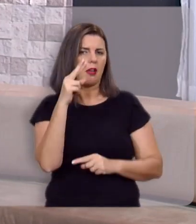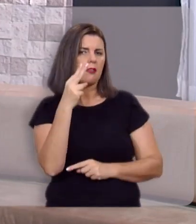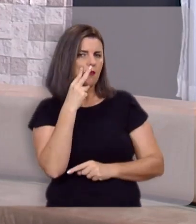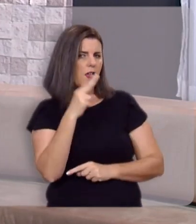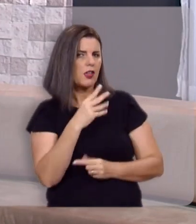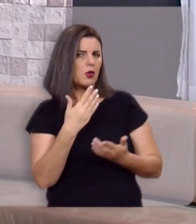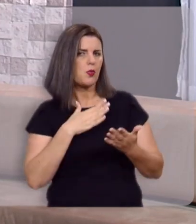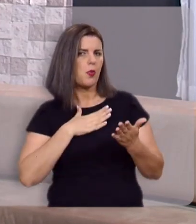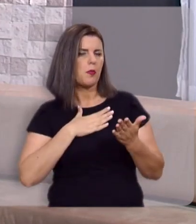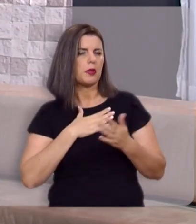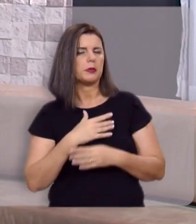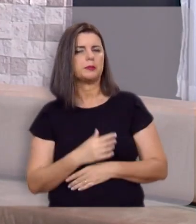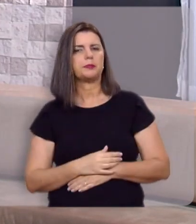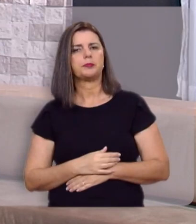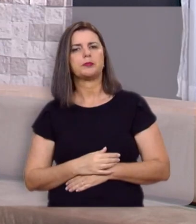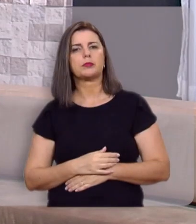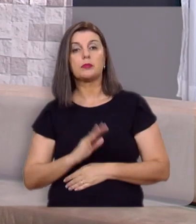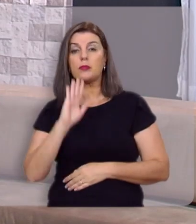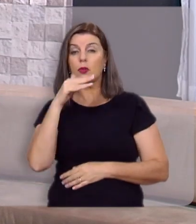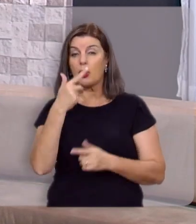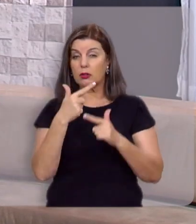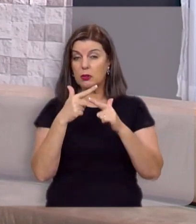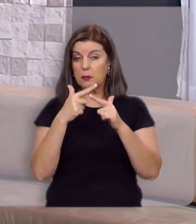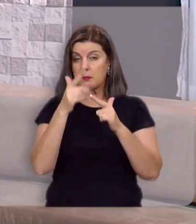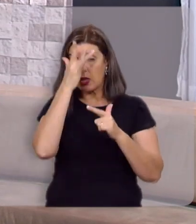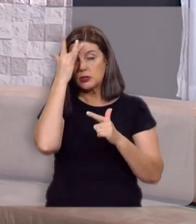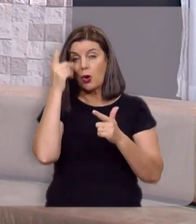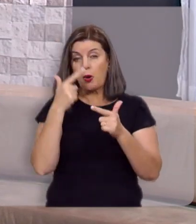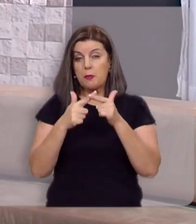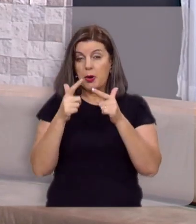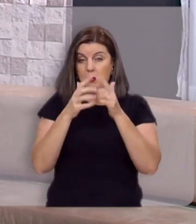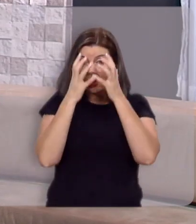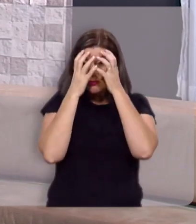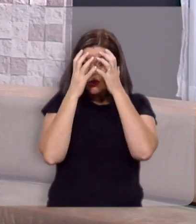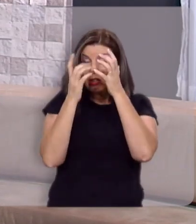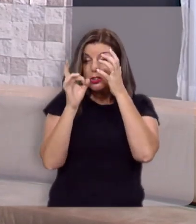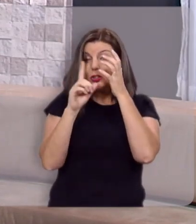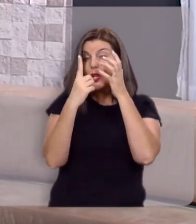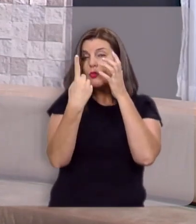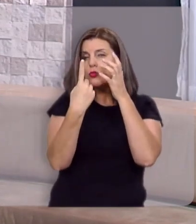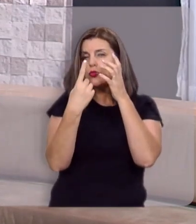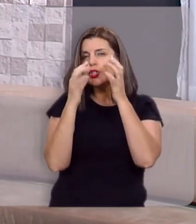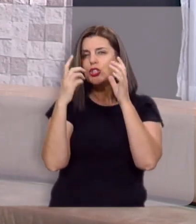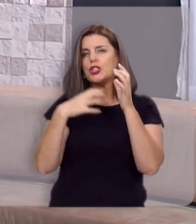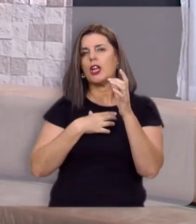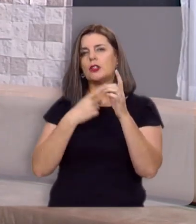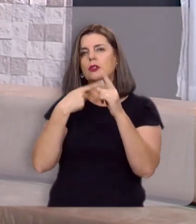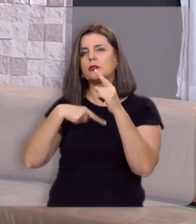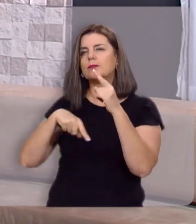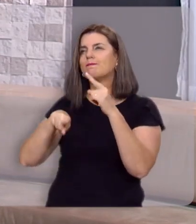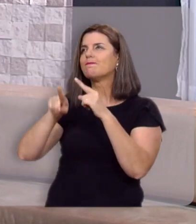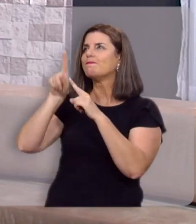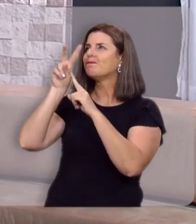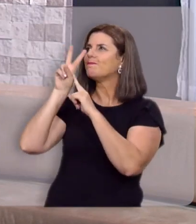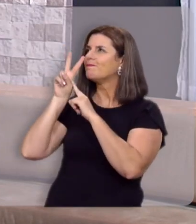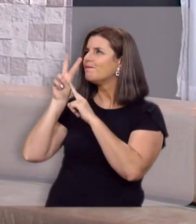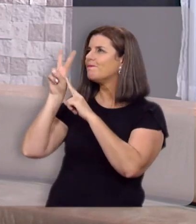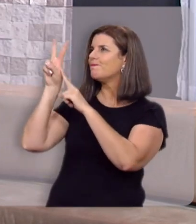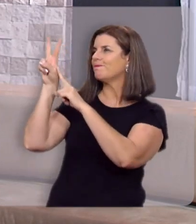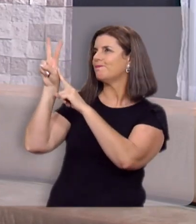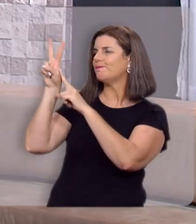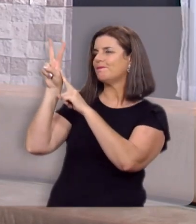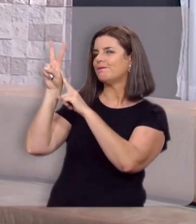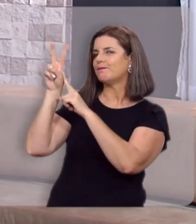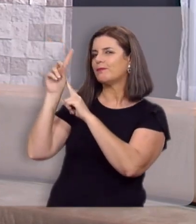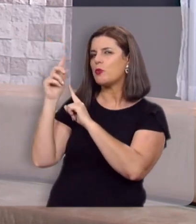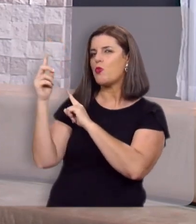um fato. Quando alguém está no fundo do poço, só tem uma direção para olhar. É para cima, é para